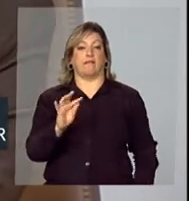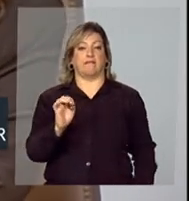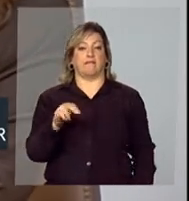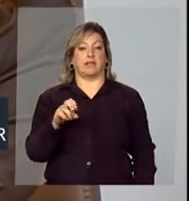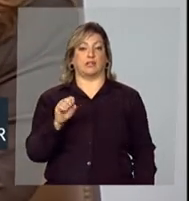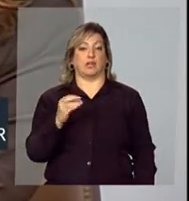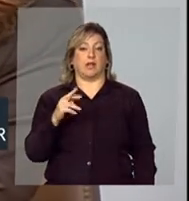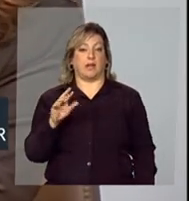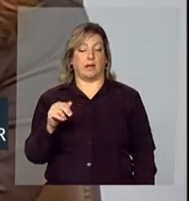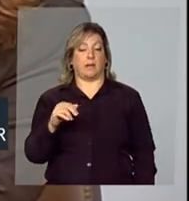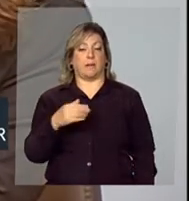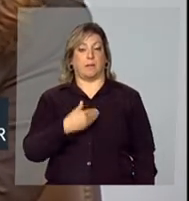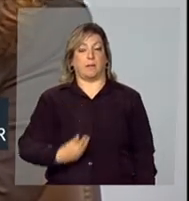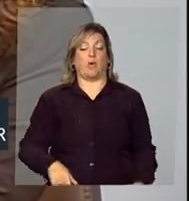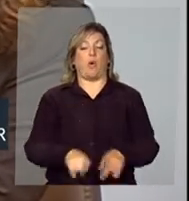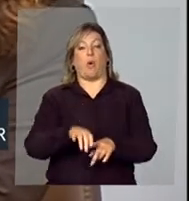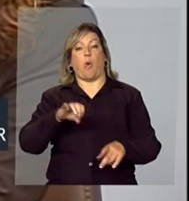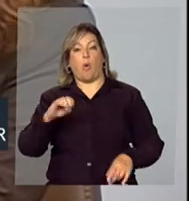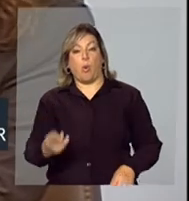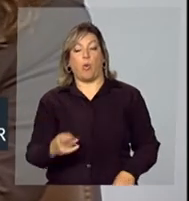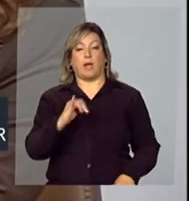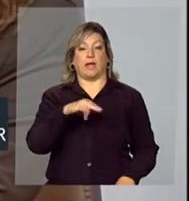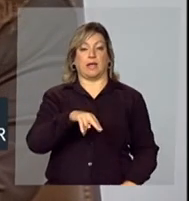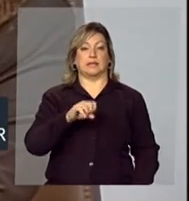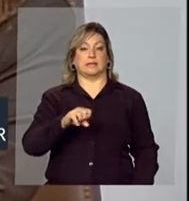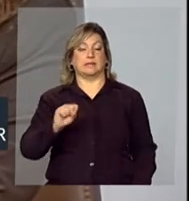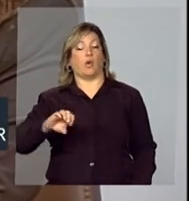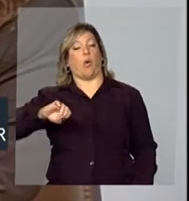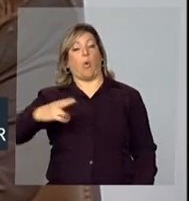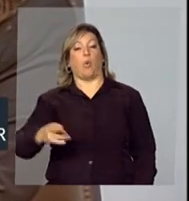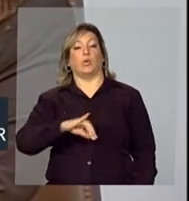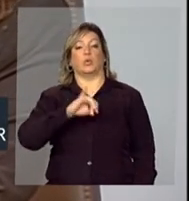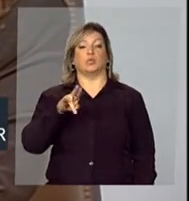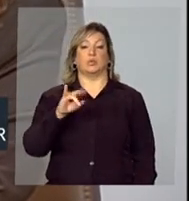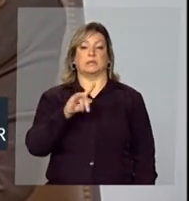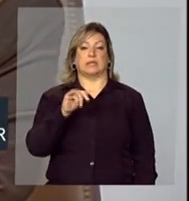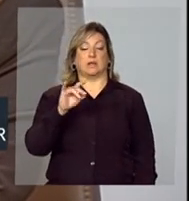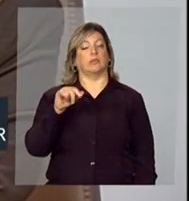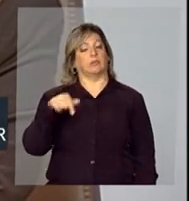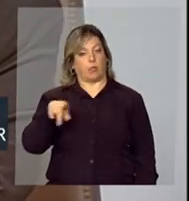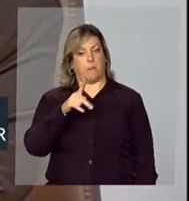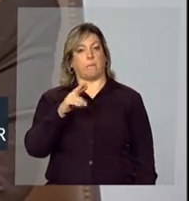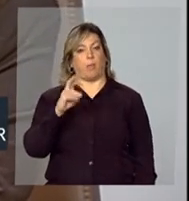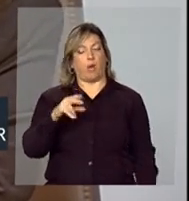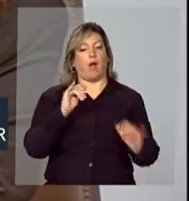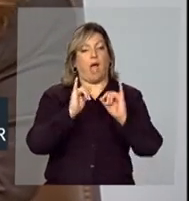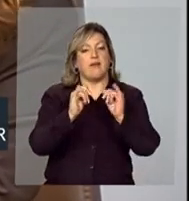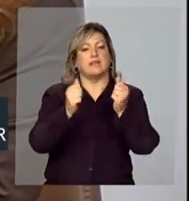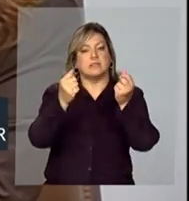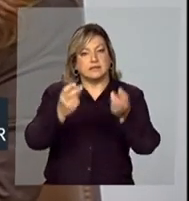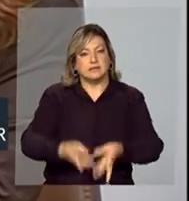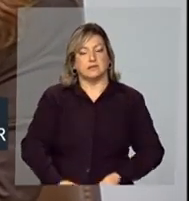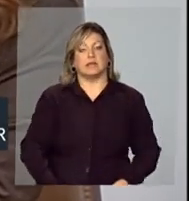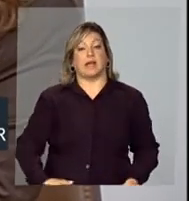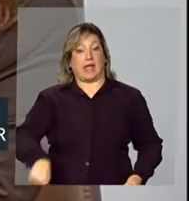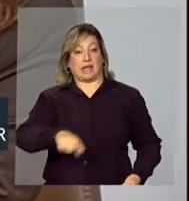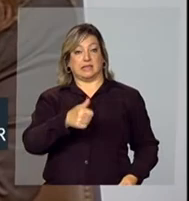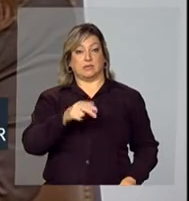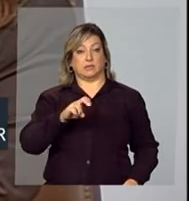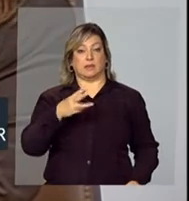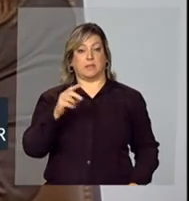se é o caso de procurar um próprio Juizado Especial Então esse 153.000 são atendimentos também